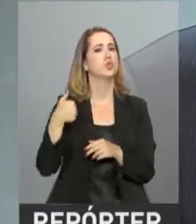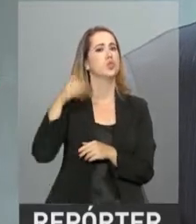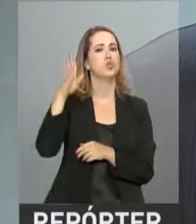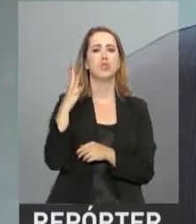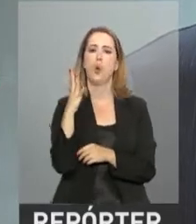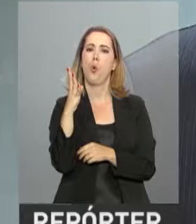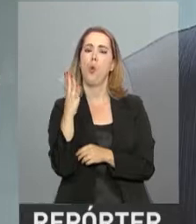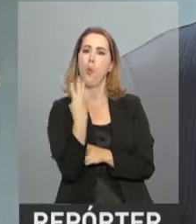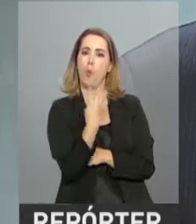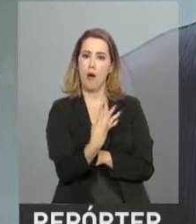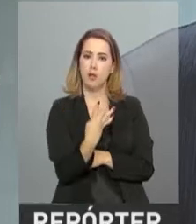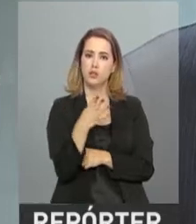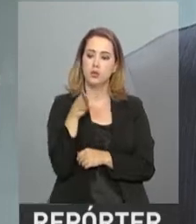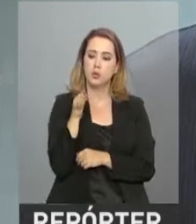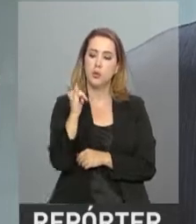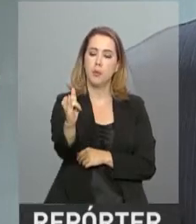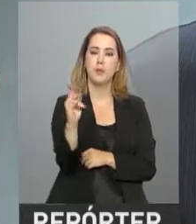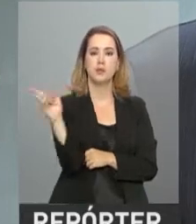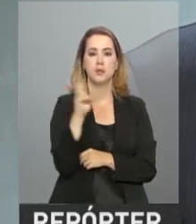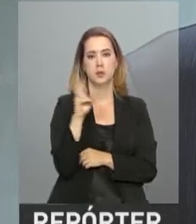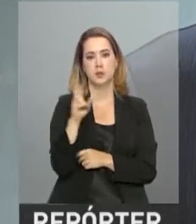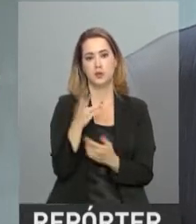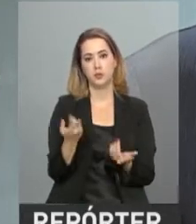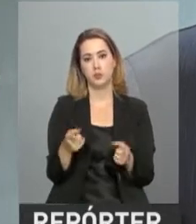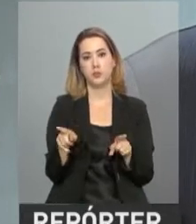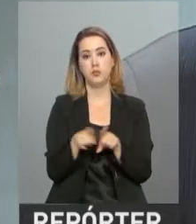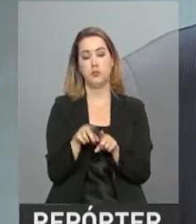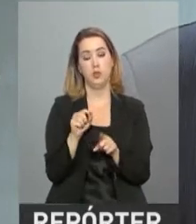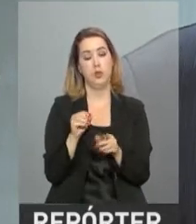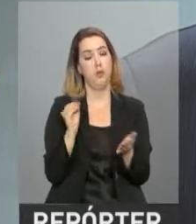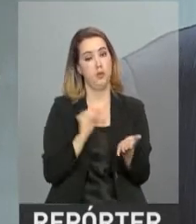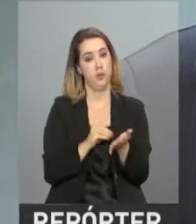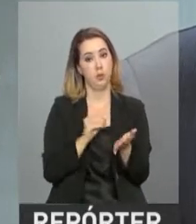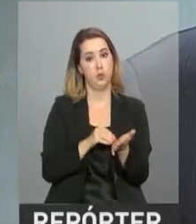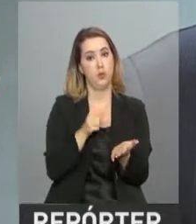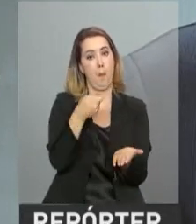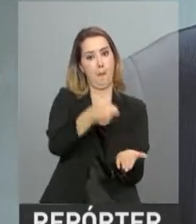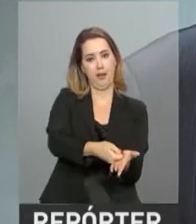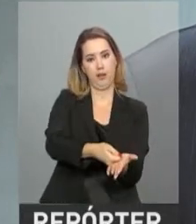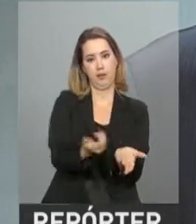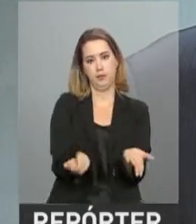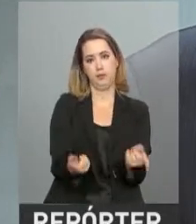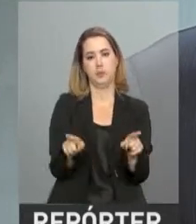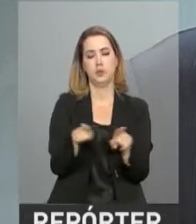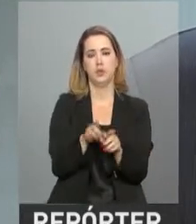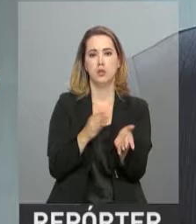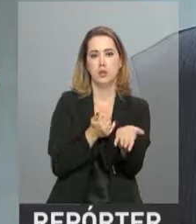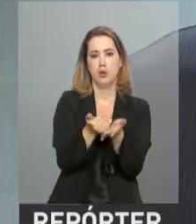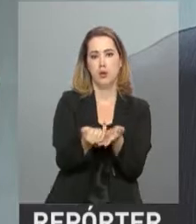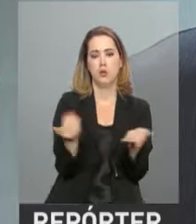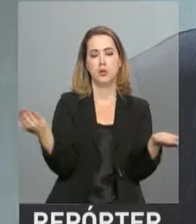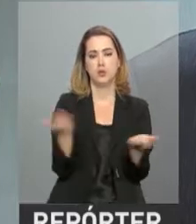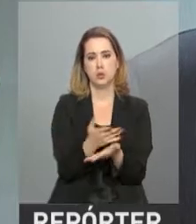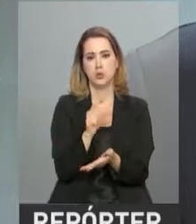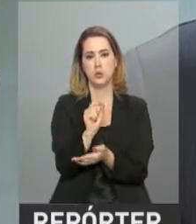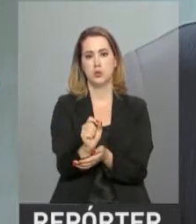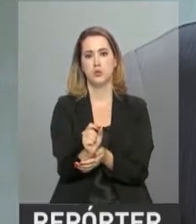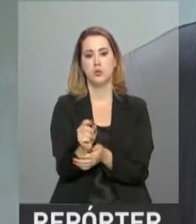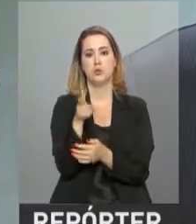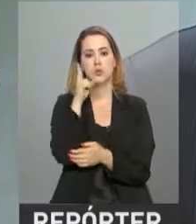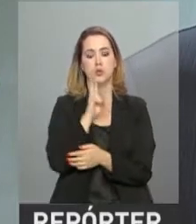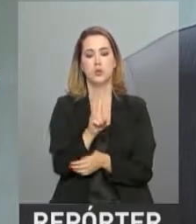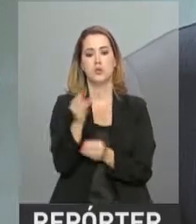reais entre o total declarado e efetivamente pago. A Receita Federal informou que começou hoje a realizar